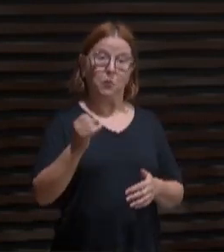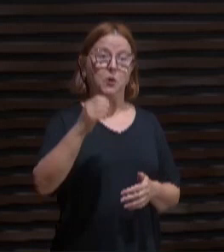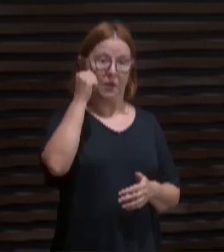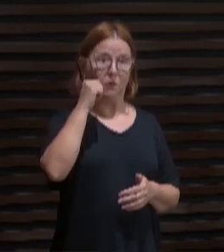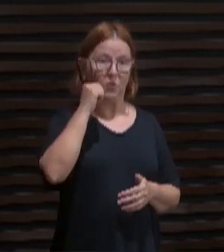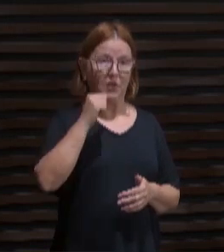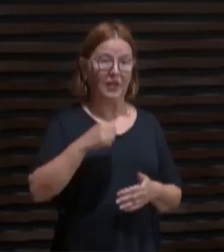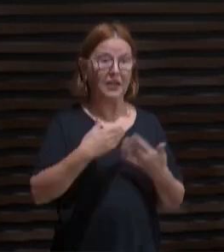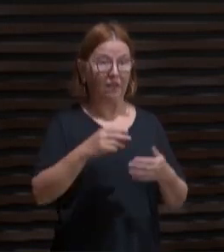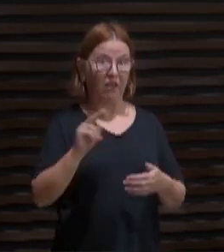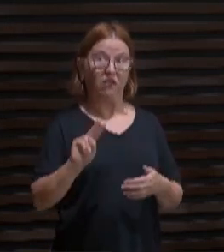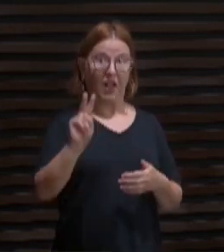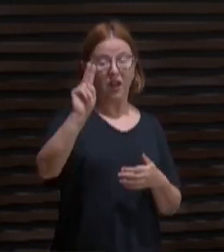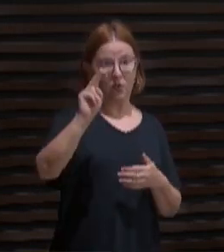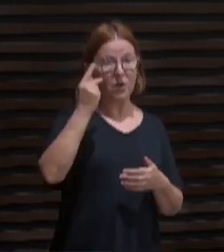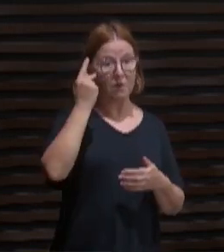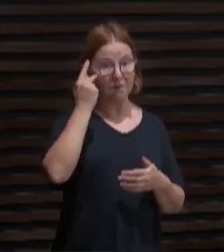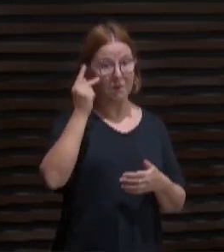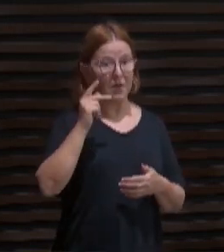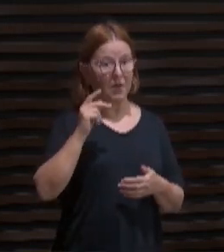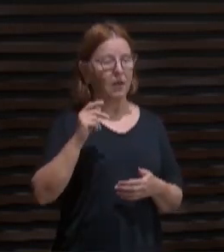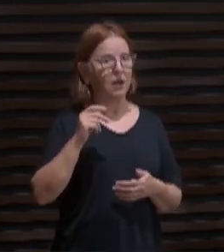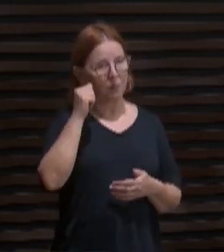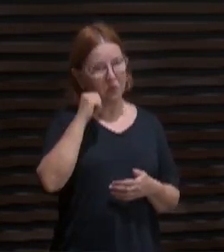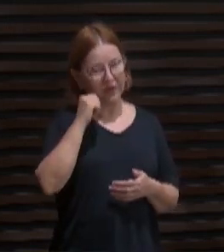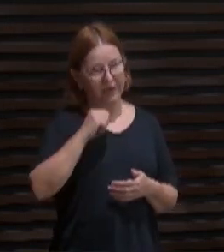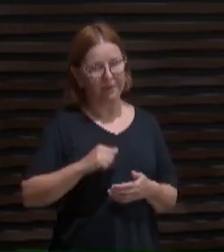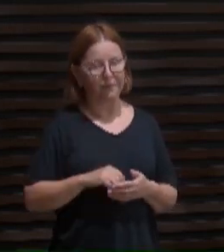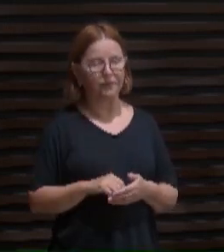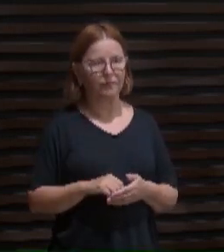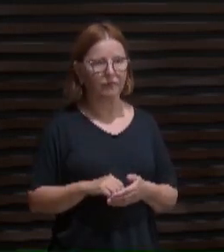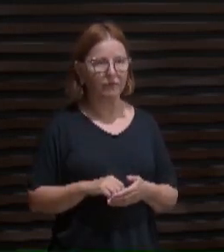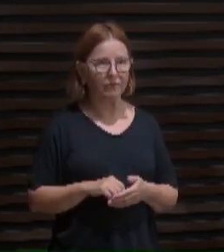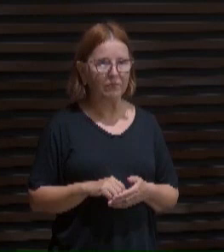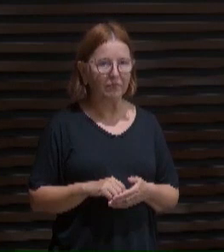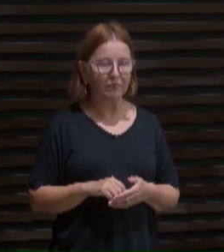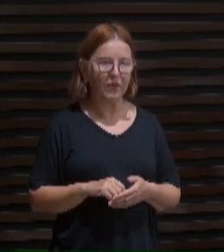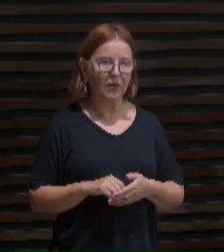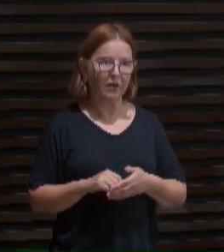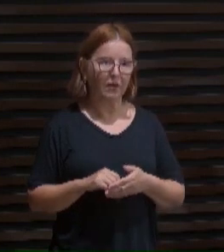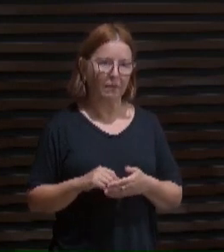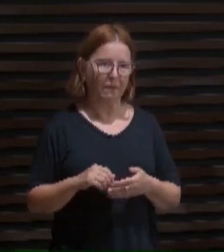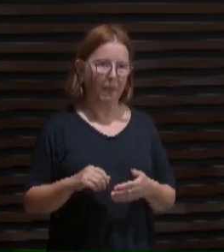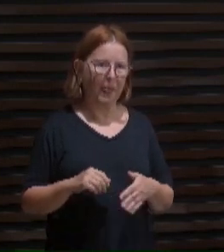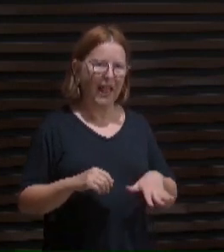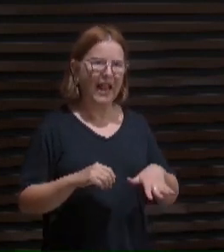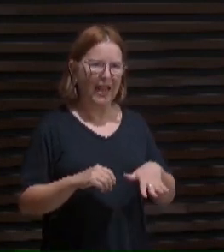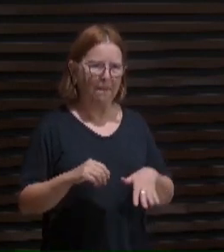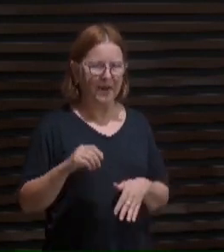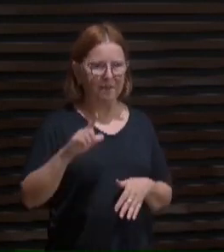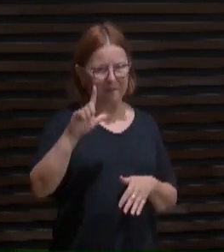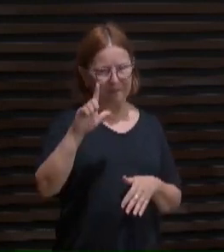aos homens, mas que sim sejam respeitadas e vistas com a mesma importância deles.